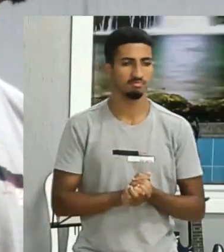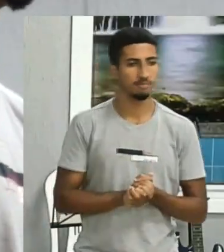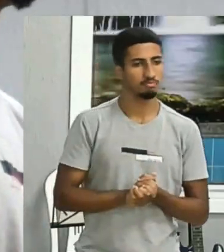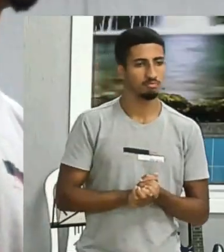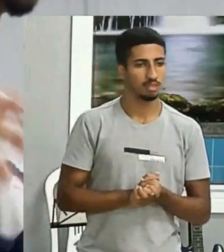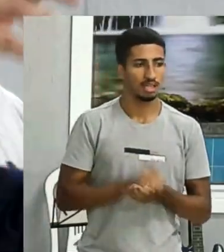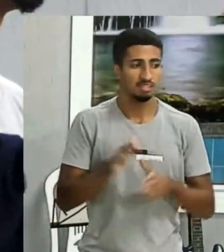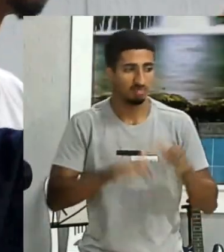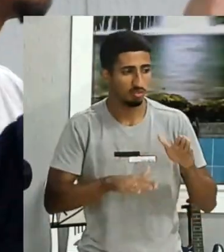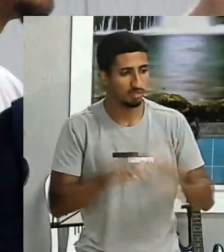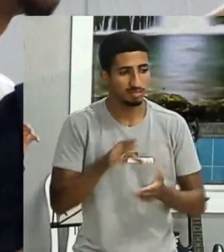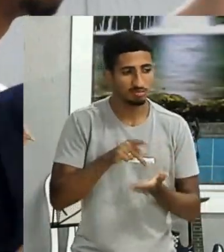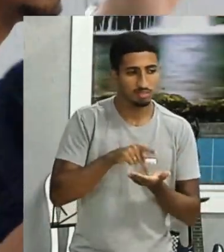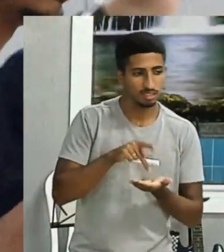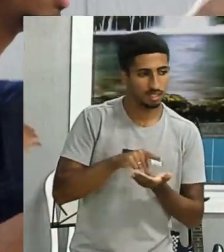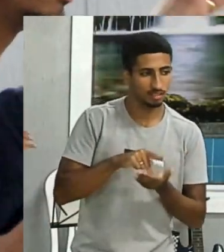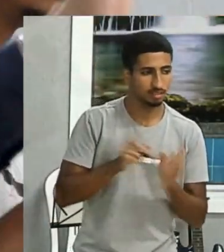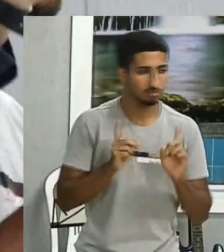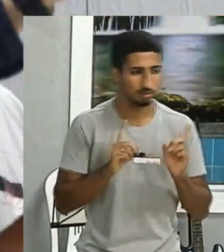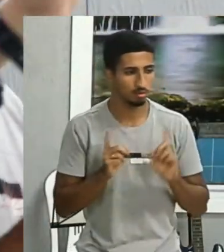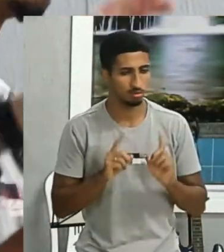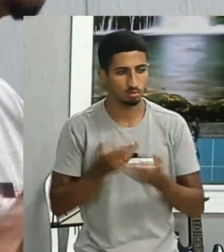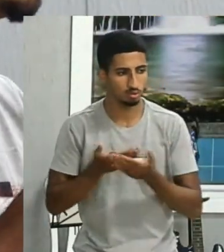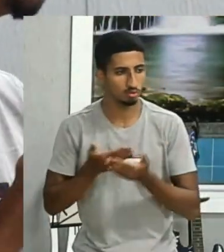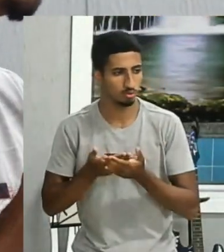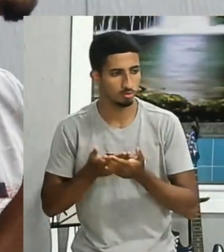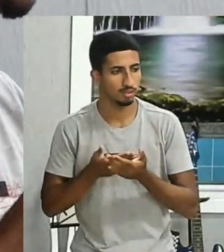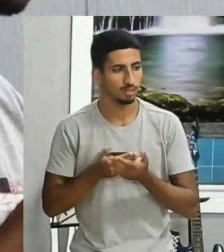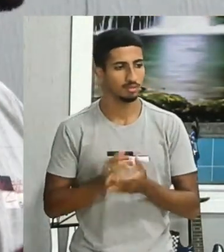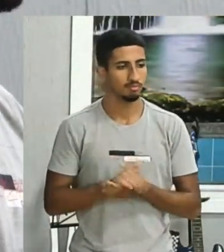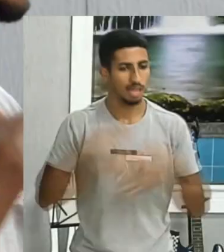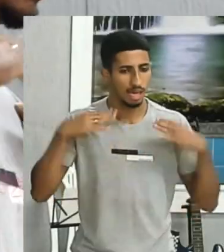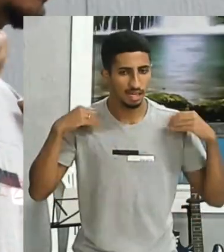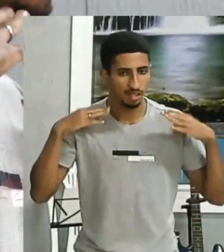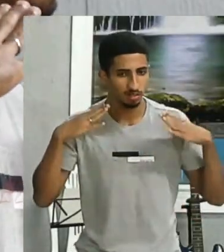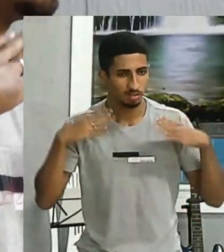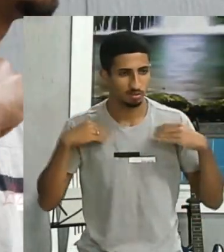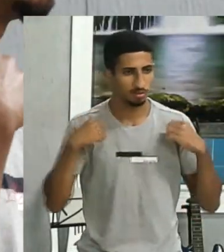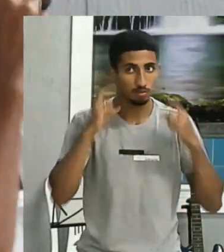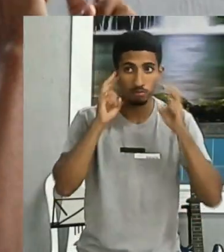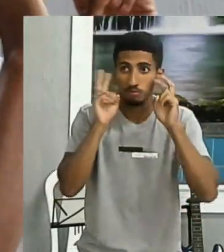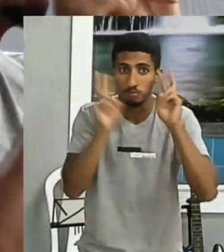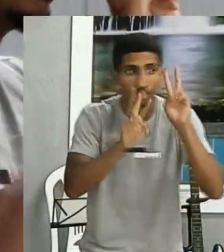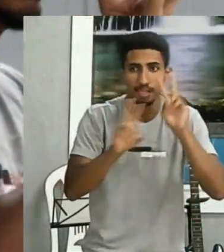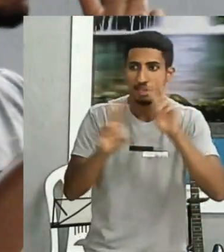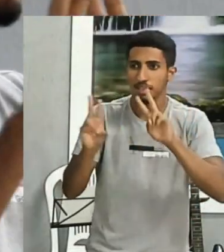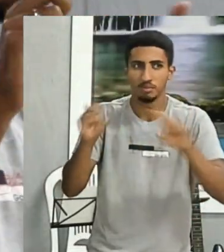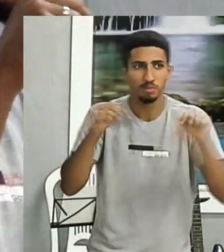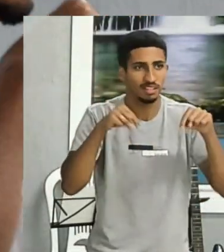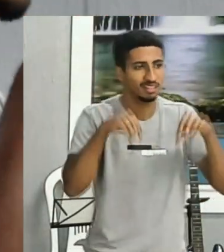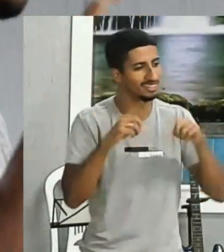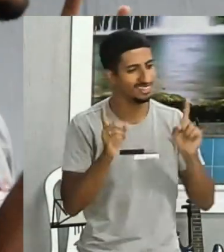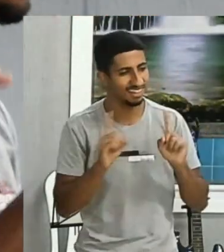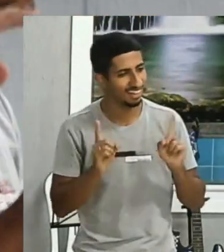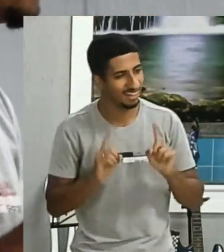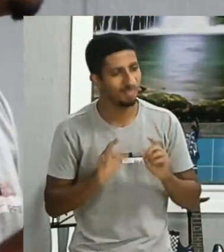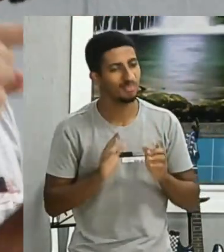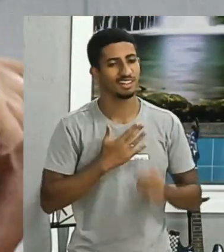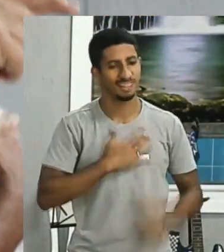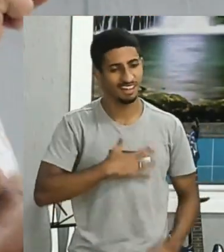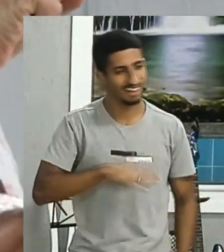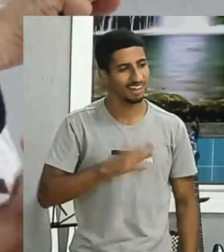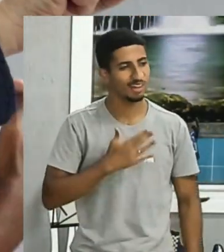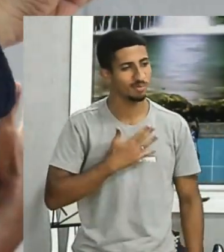demais, né? Estou vendo anjo aqui nesse lugar, né? Então, não é bem assim, não, tá? Se anima muito, não. Porque